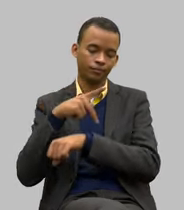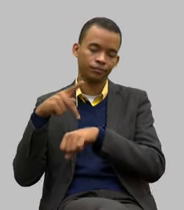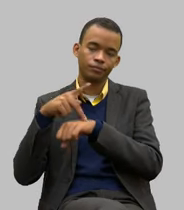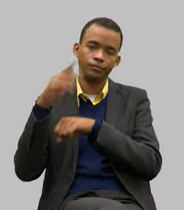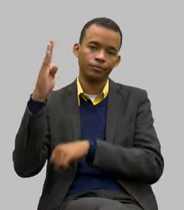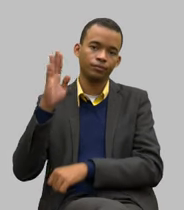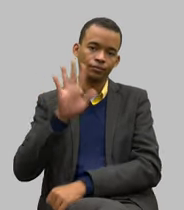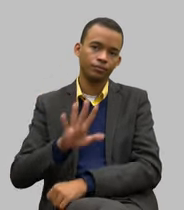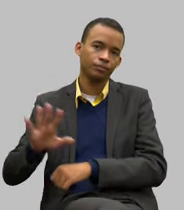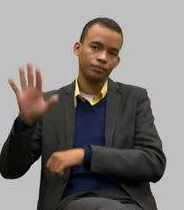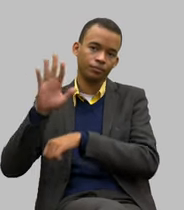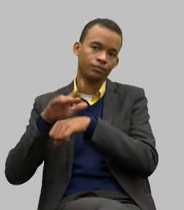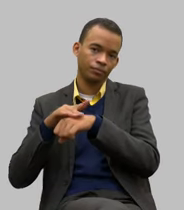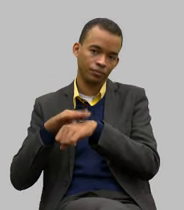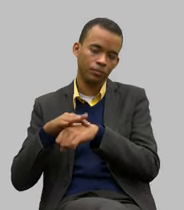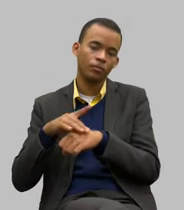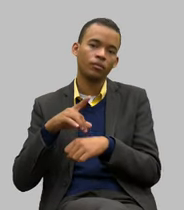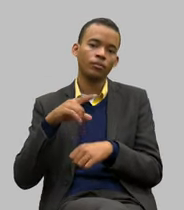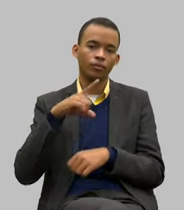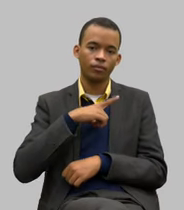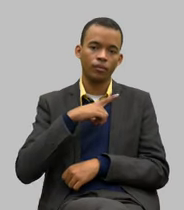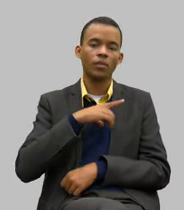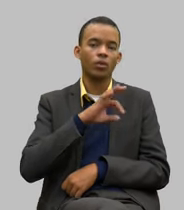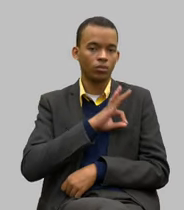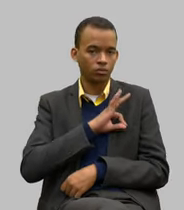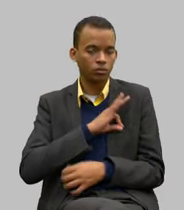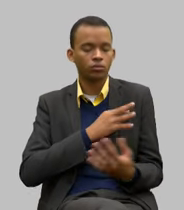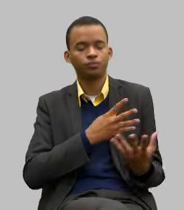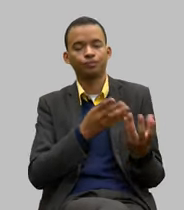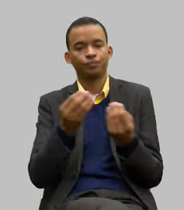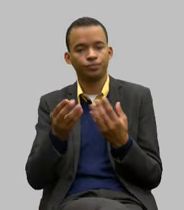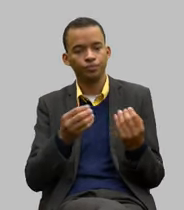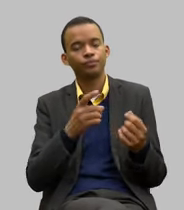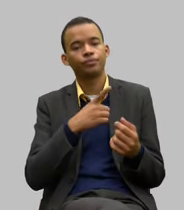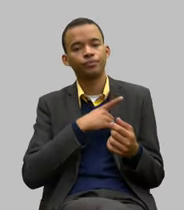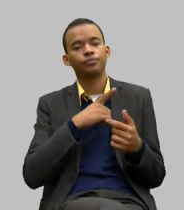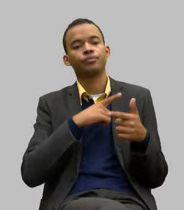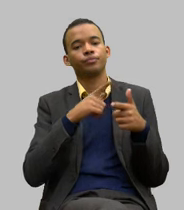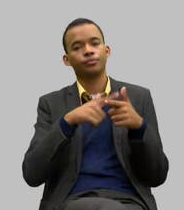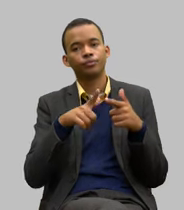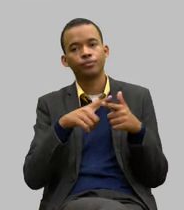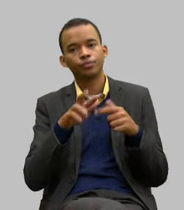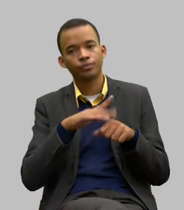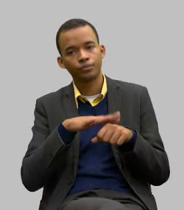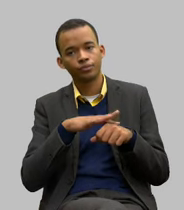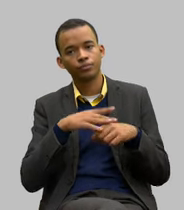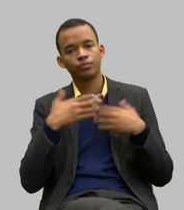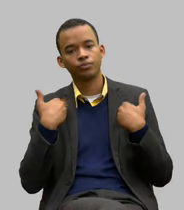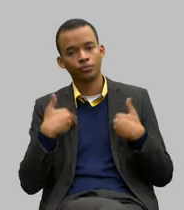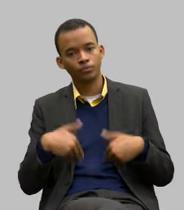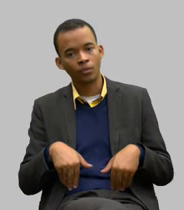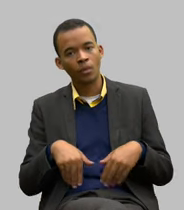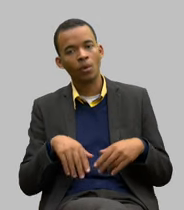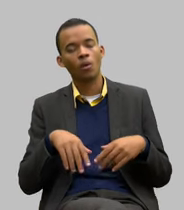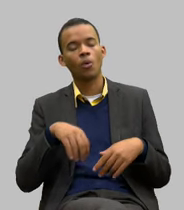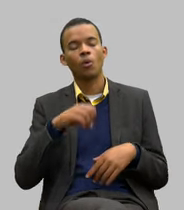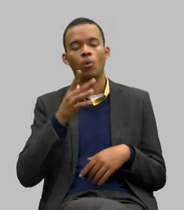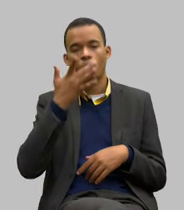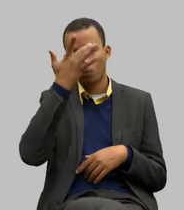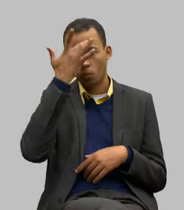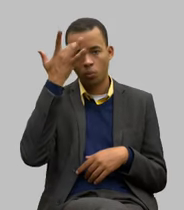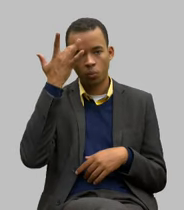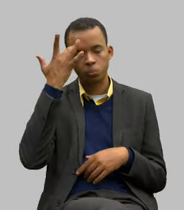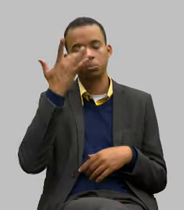policiais com problemas de saúde física mental Então foi uma preocupação Nossa criar essas essa esse projeto cuidar